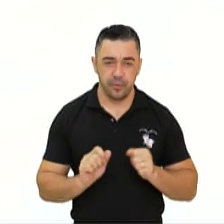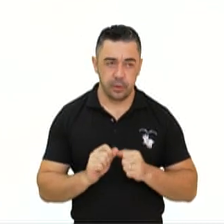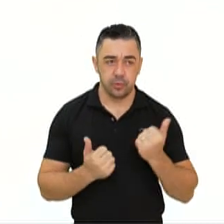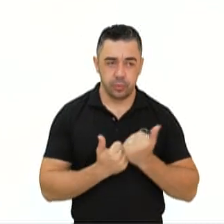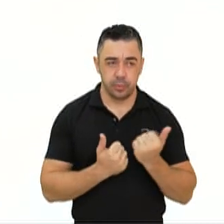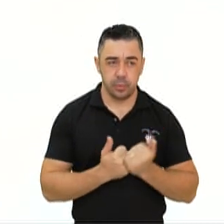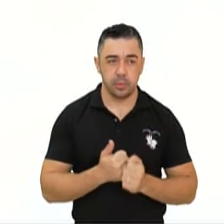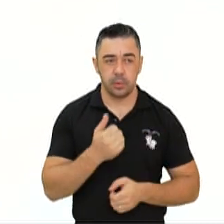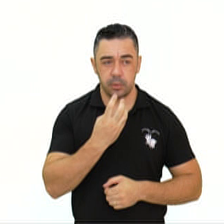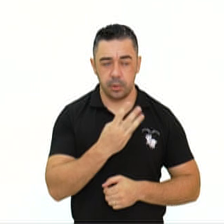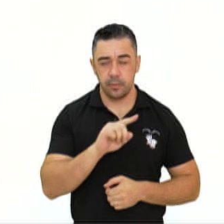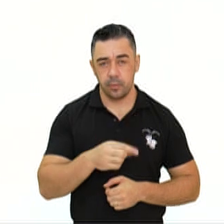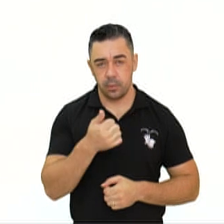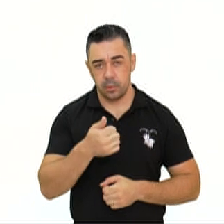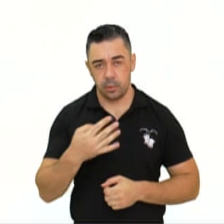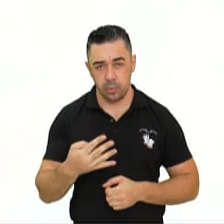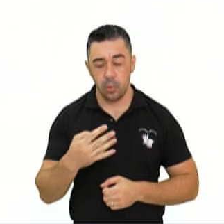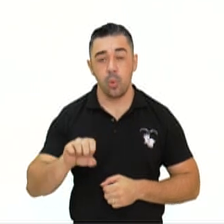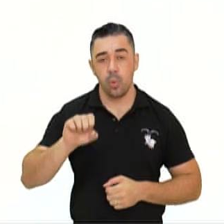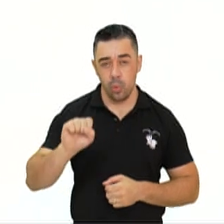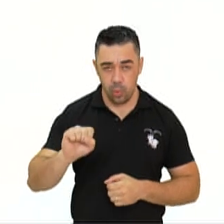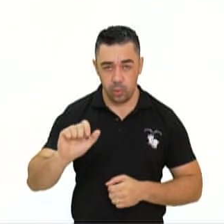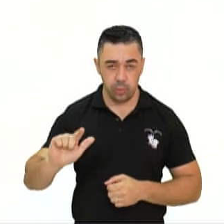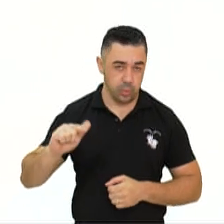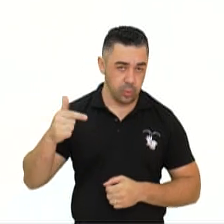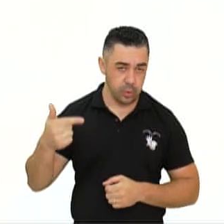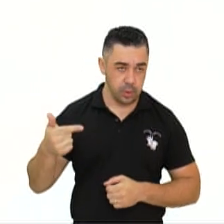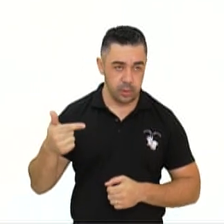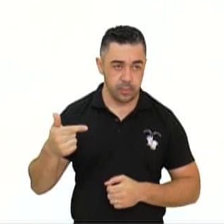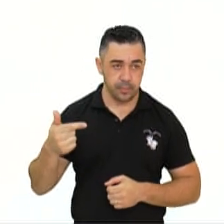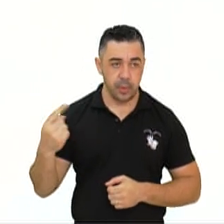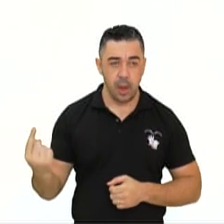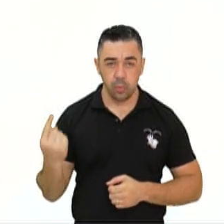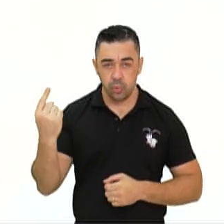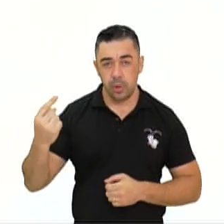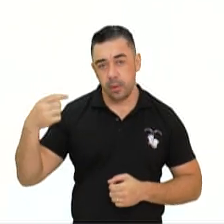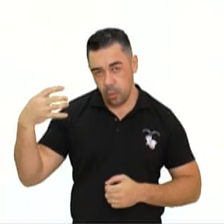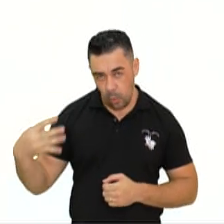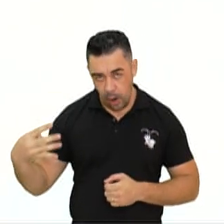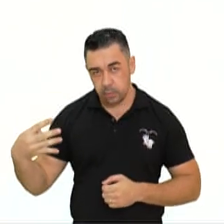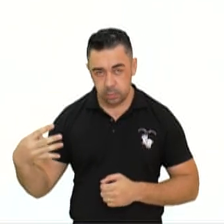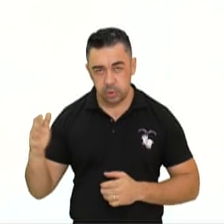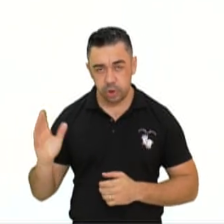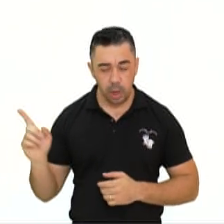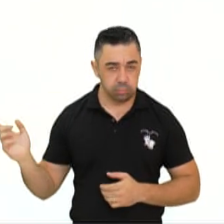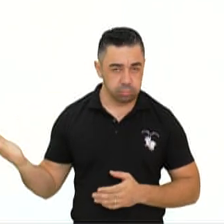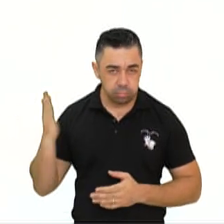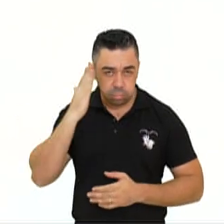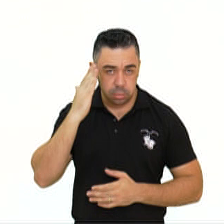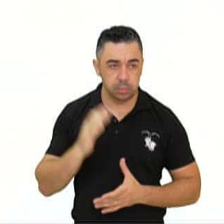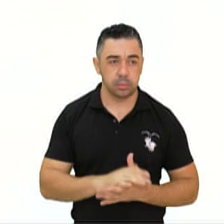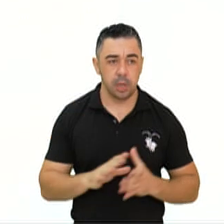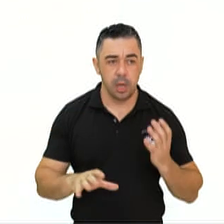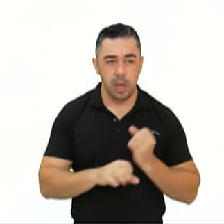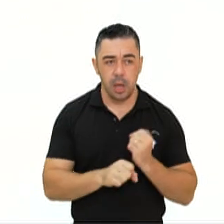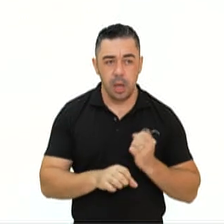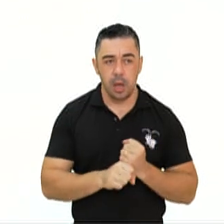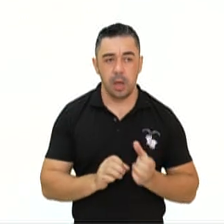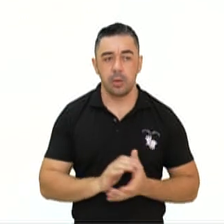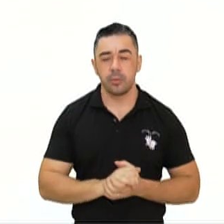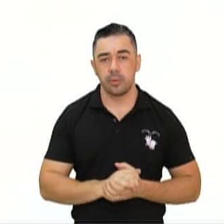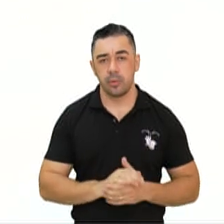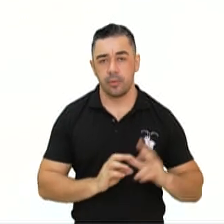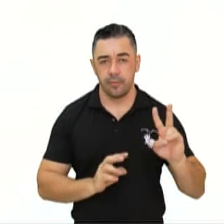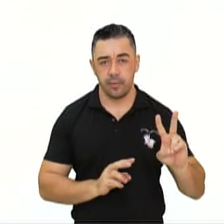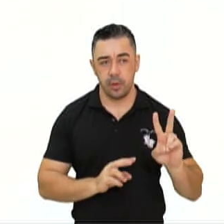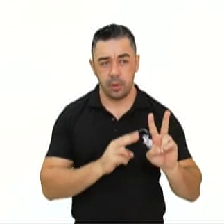o raio do segundo cilindro, vezes a altura, que é 4, porque ele foi dado no exercício. Então, fazendo esse cálculo, eu tenho que o volume